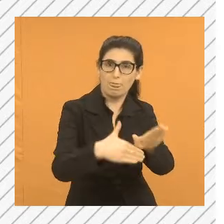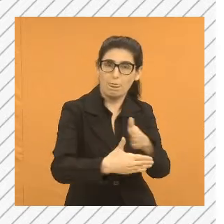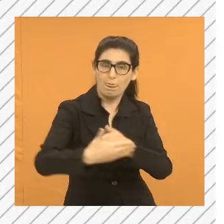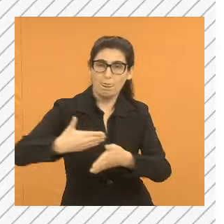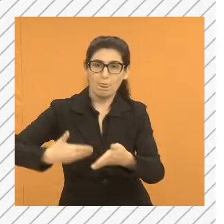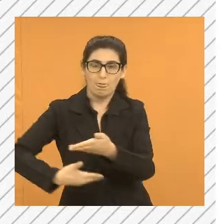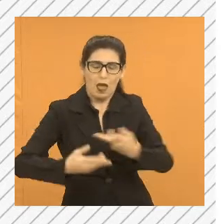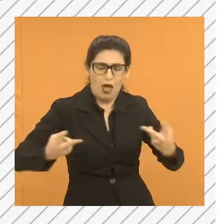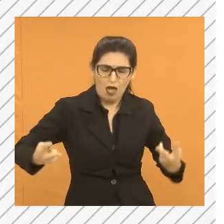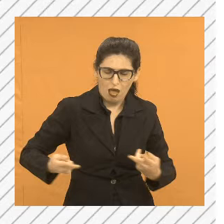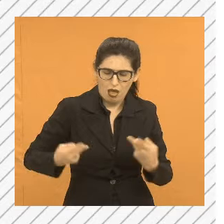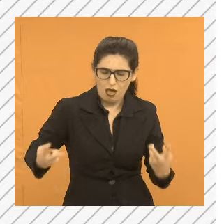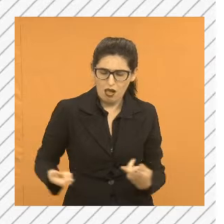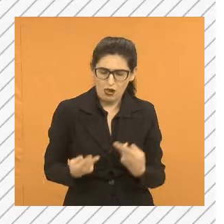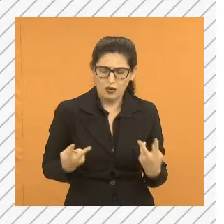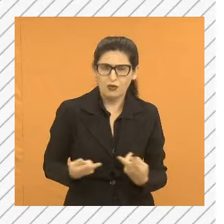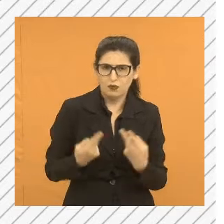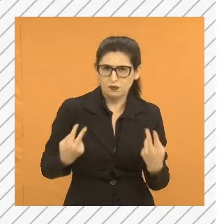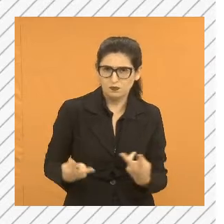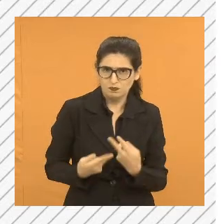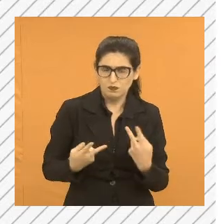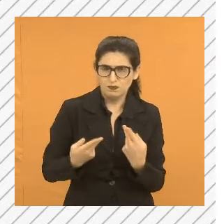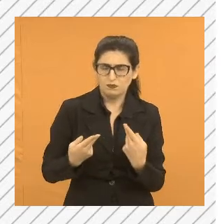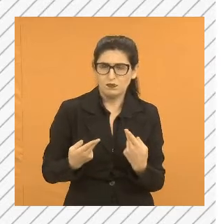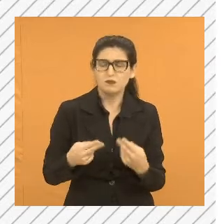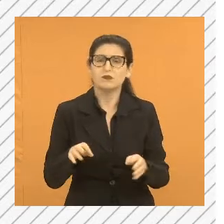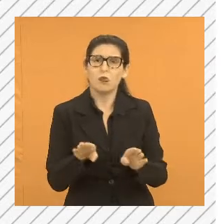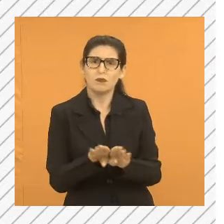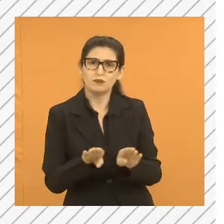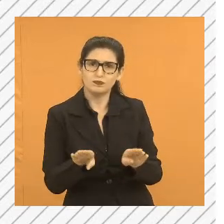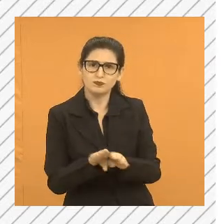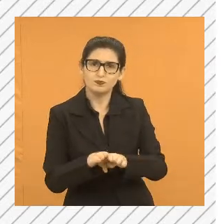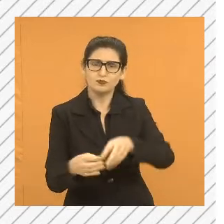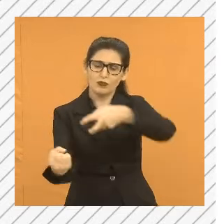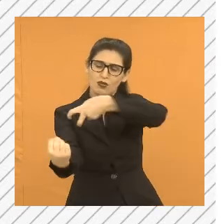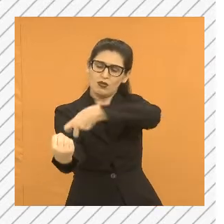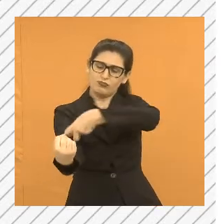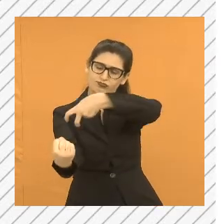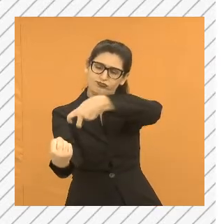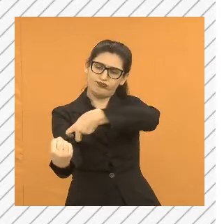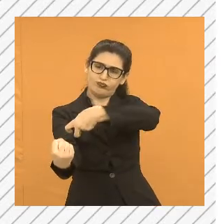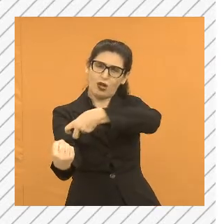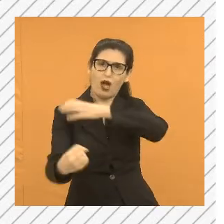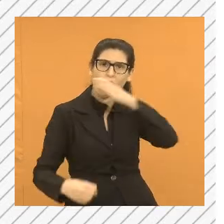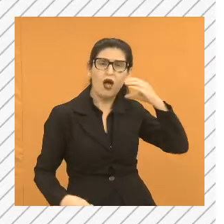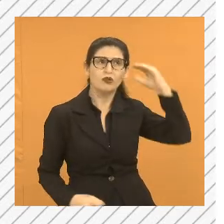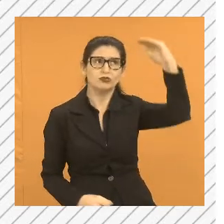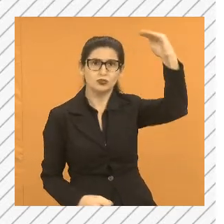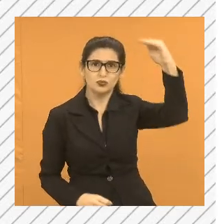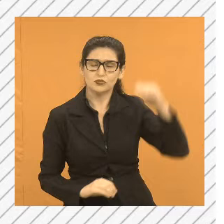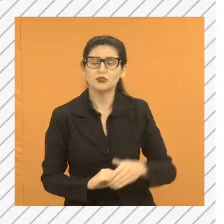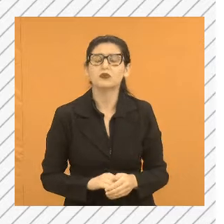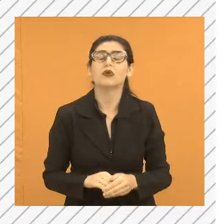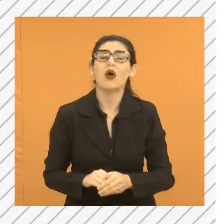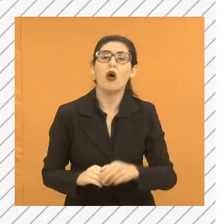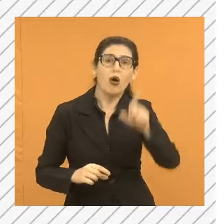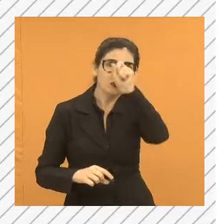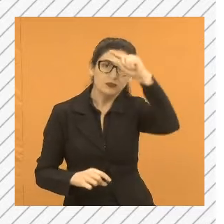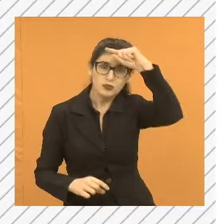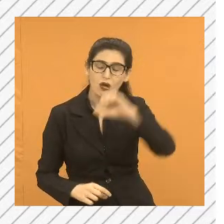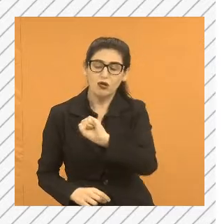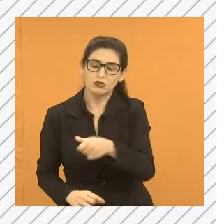realiza cirurgias eletivas e onde nós temos os leitos de UTI adulto. O Hospital São